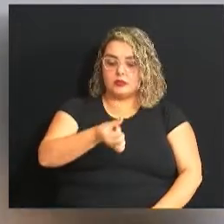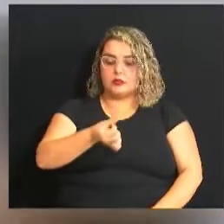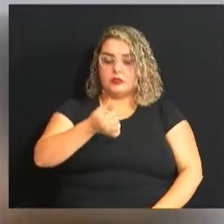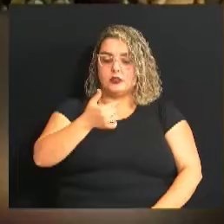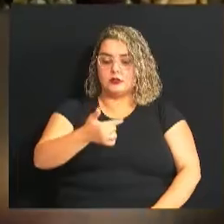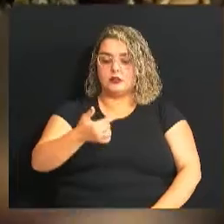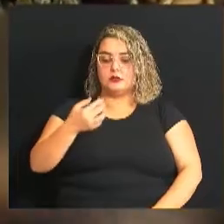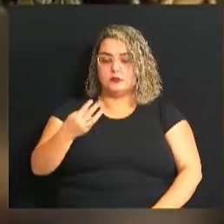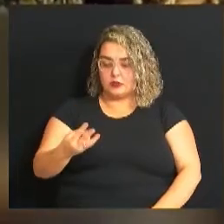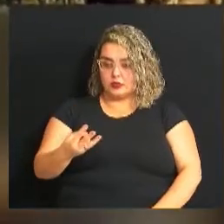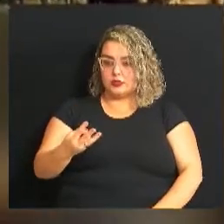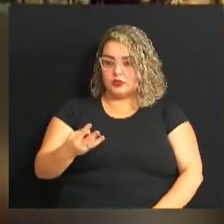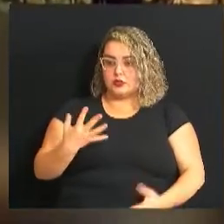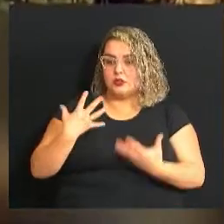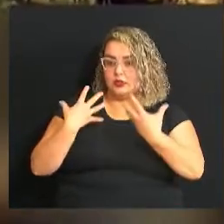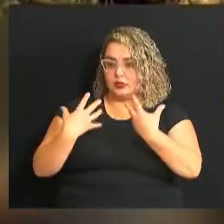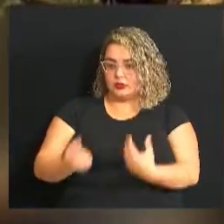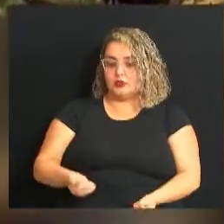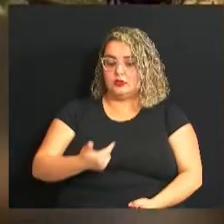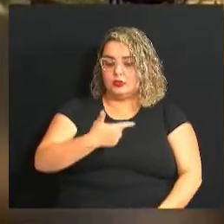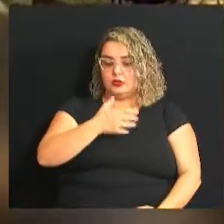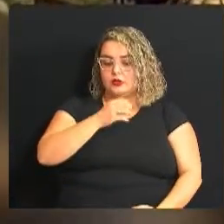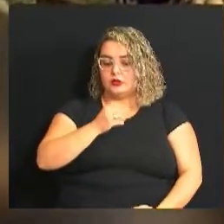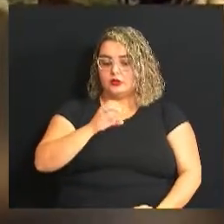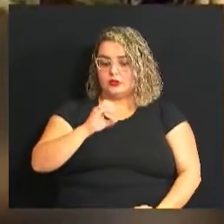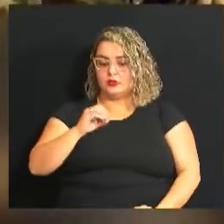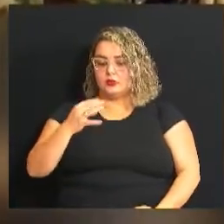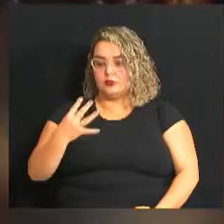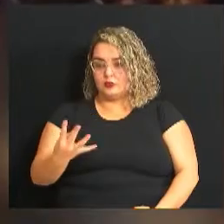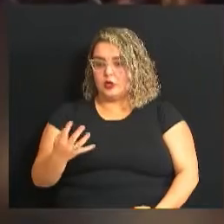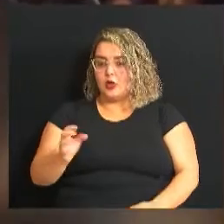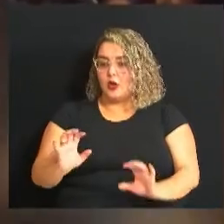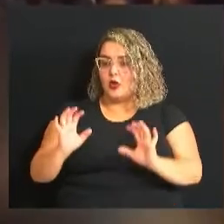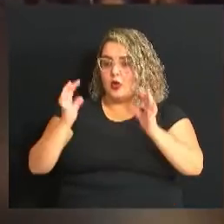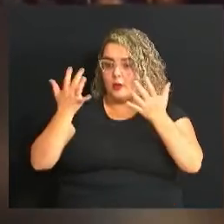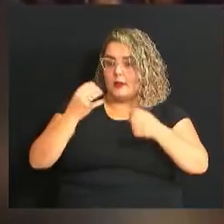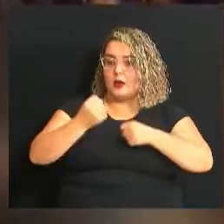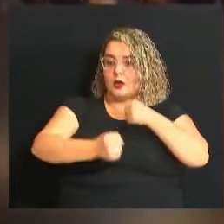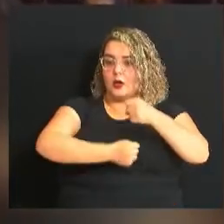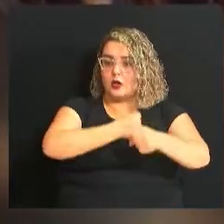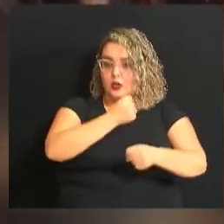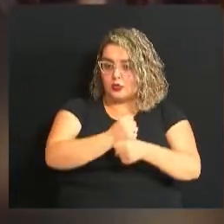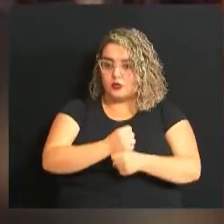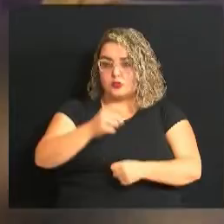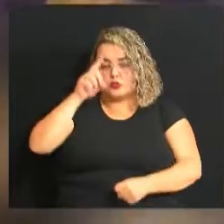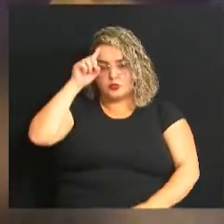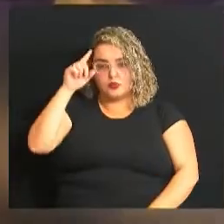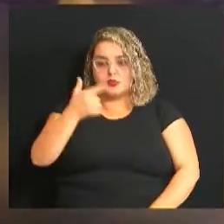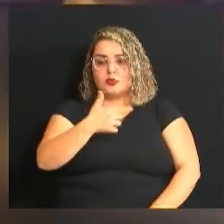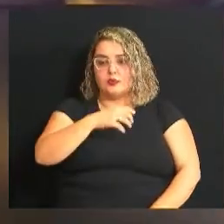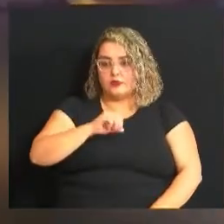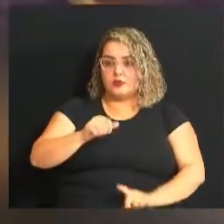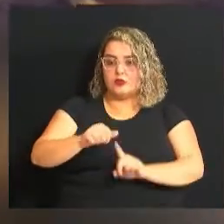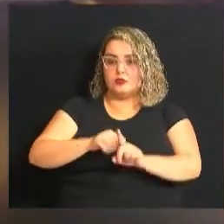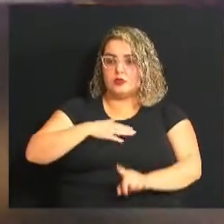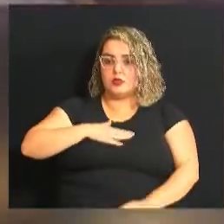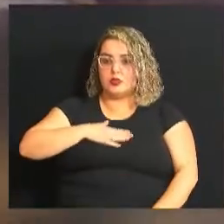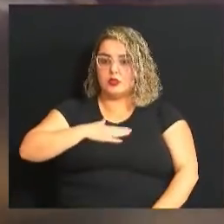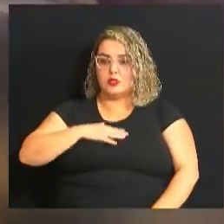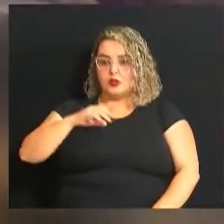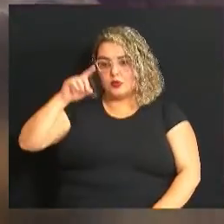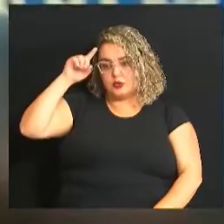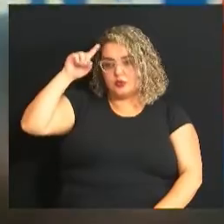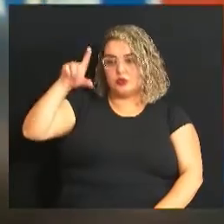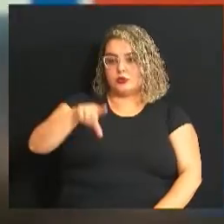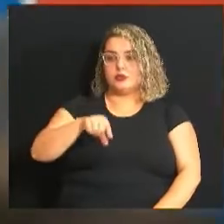11.623, sancionada em 2004. É comemorada anualmente no dia 20 de agosto. A data foi